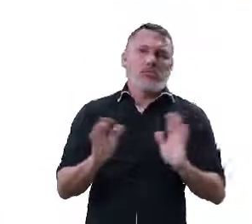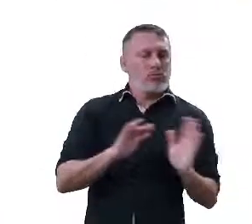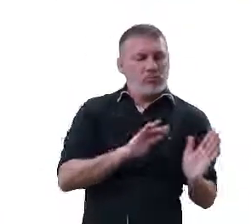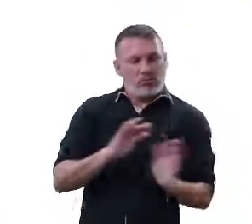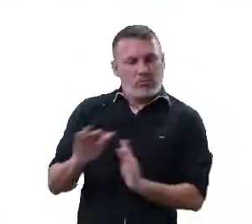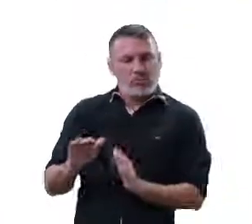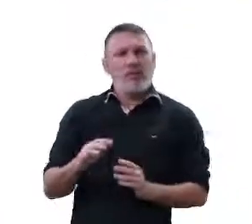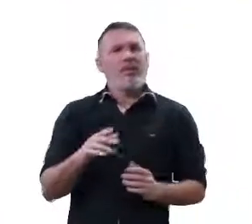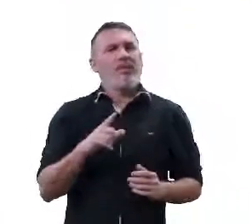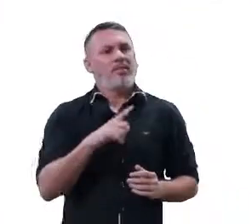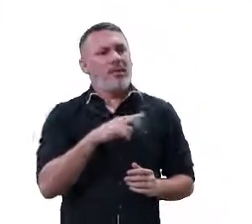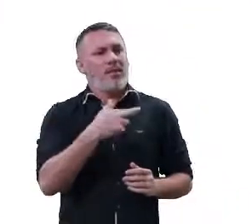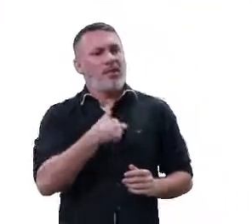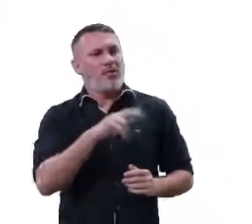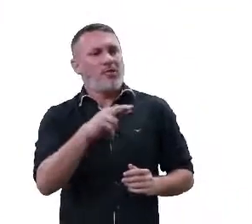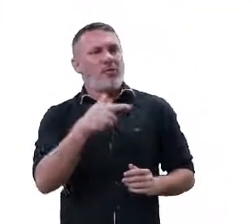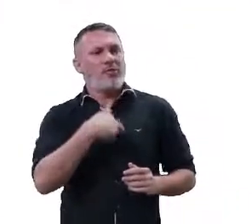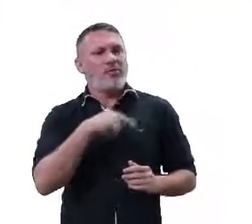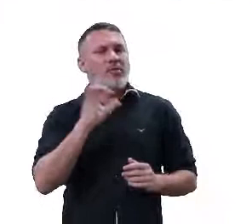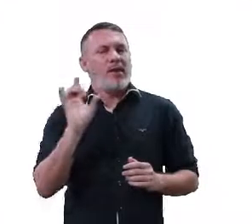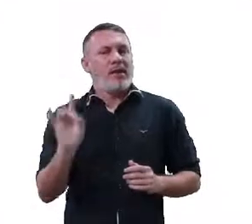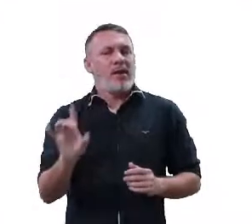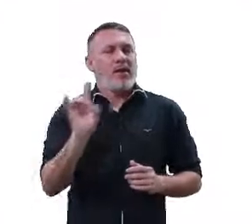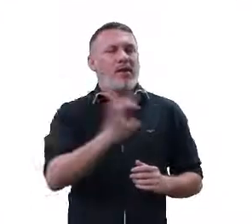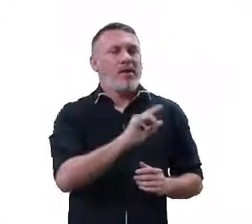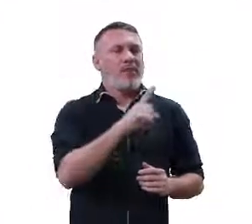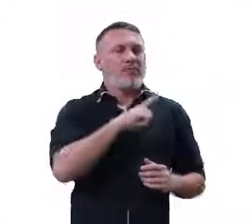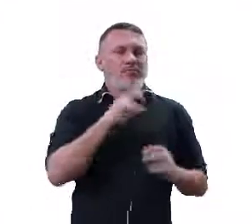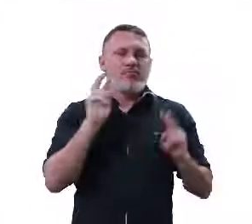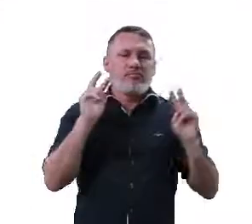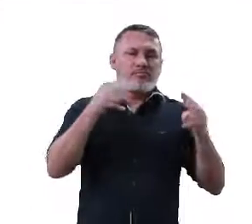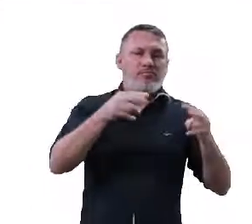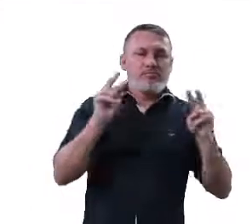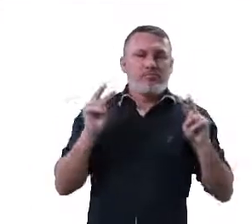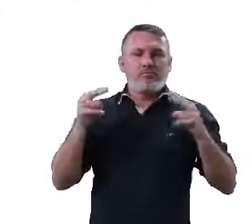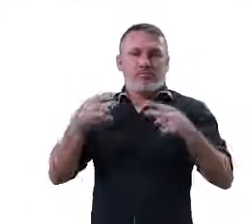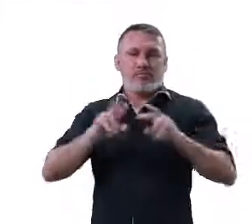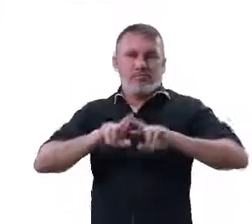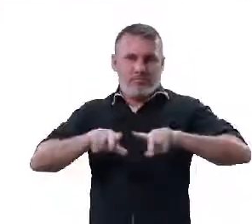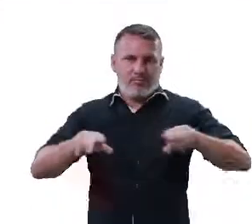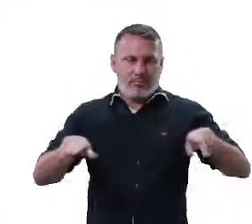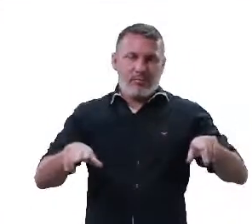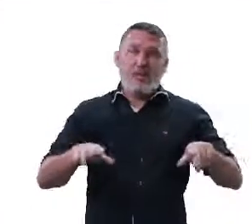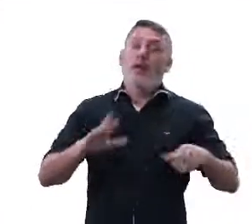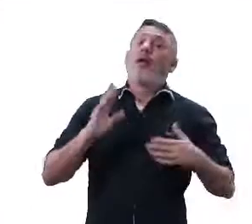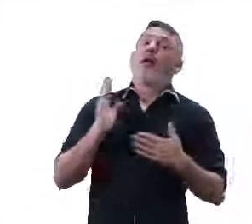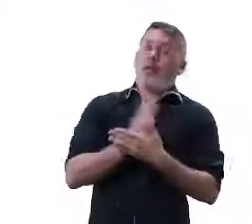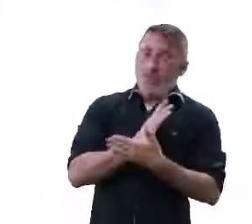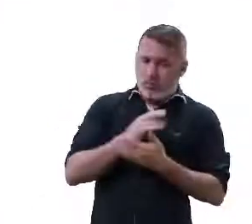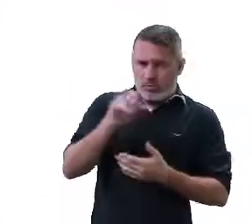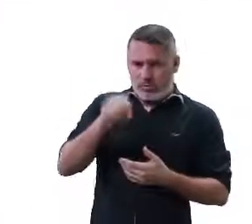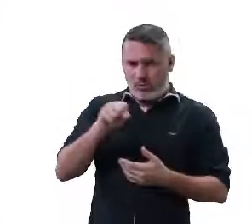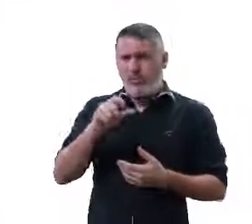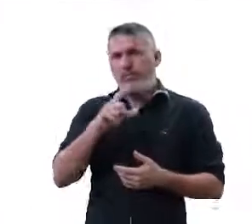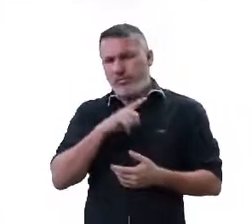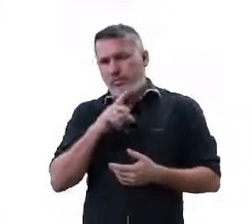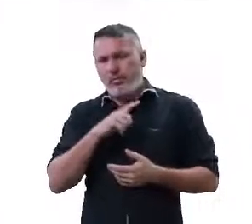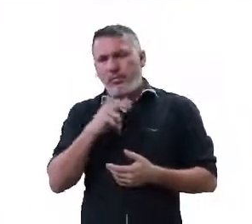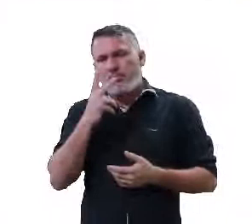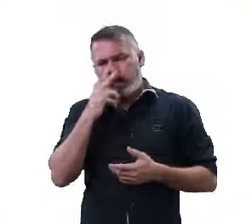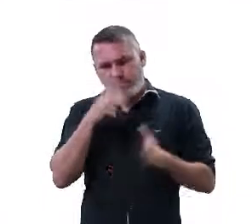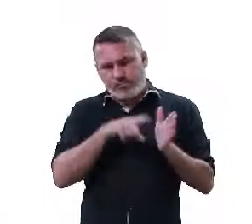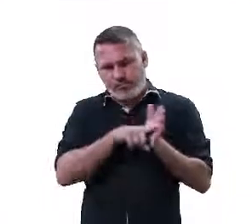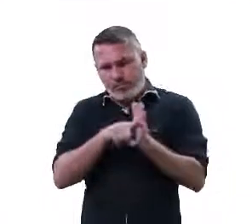se organizam, como elas interpretam essa realidade. É claro que em alguns casos você passa, né, tem que